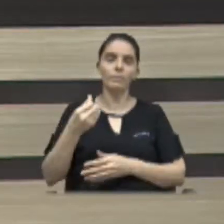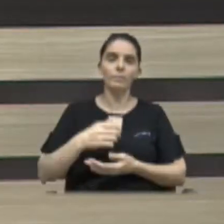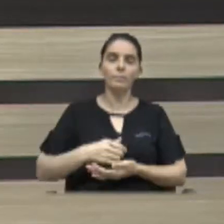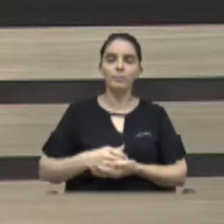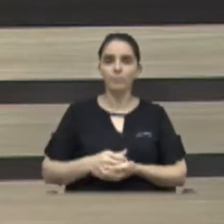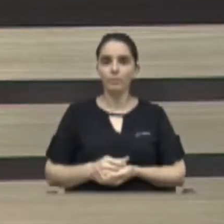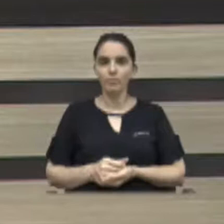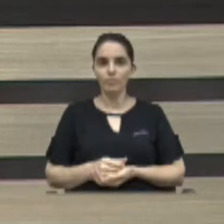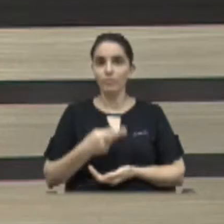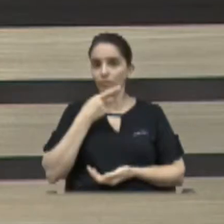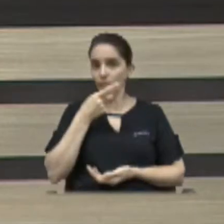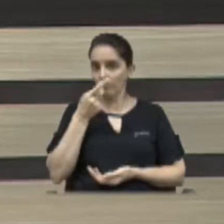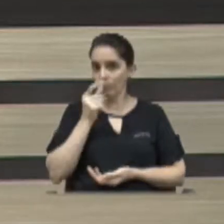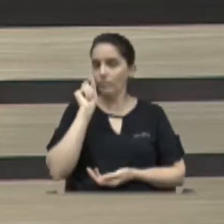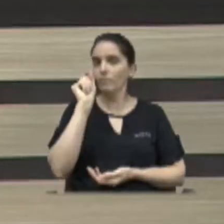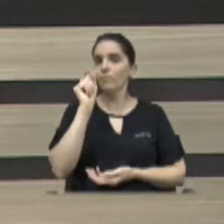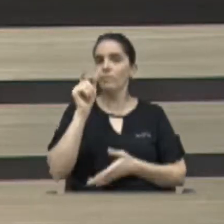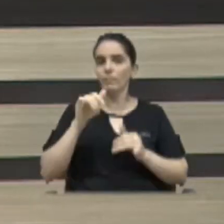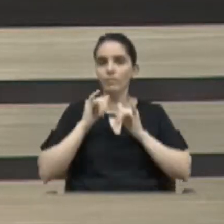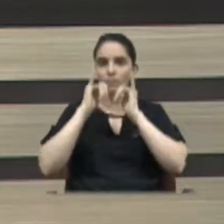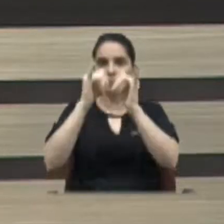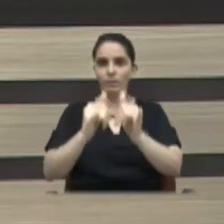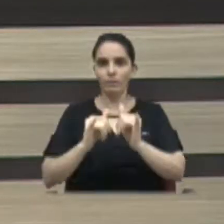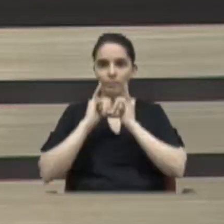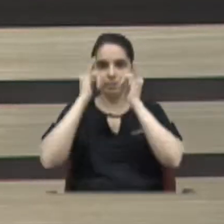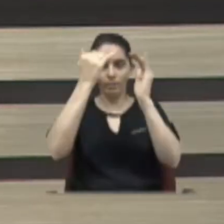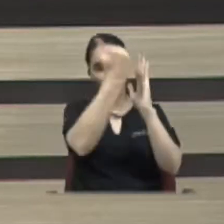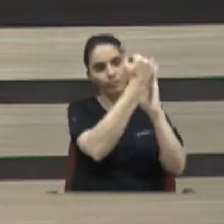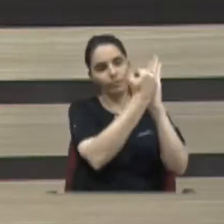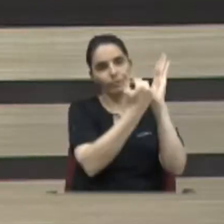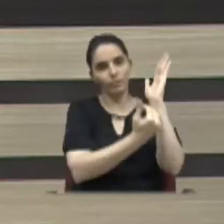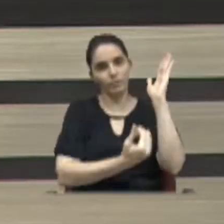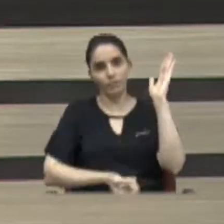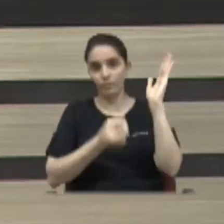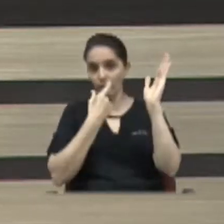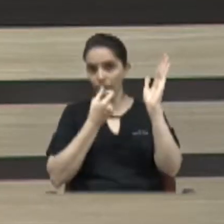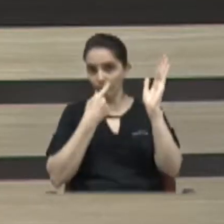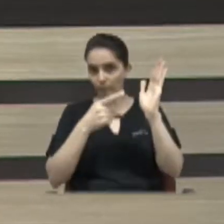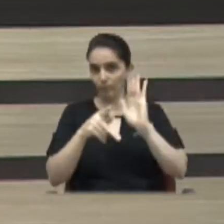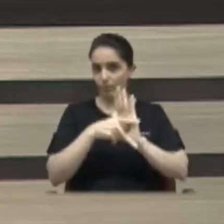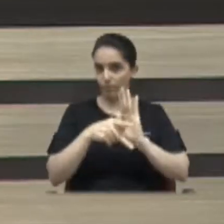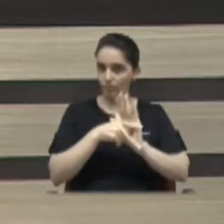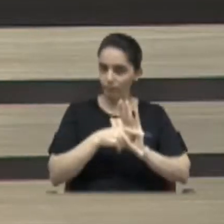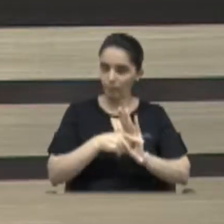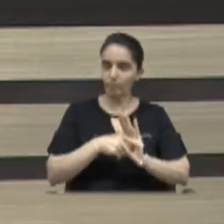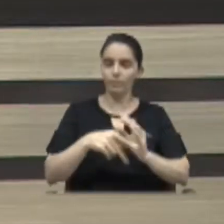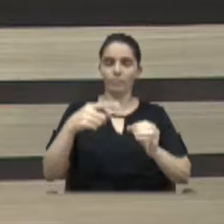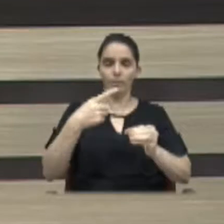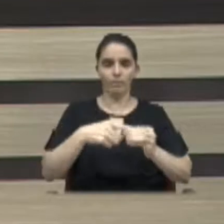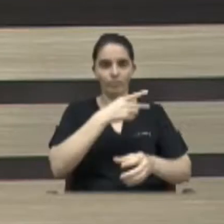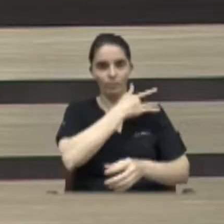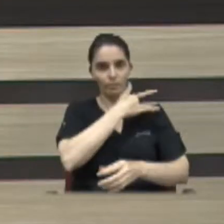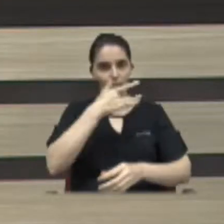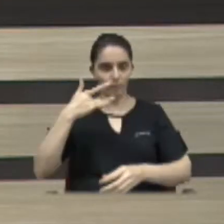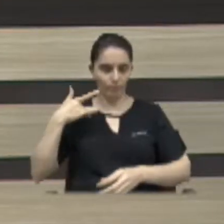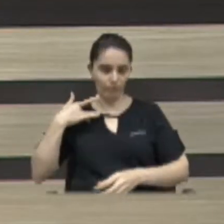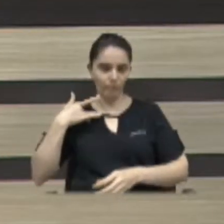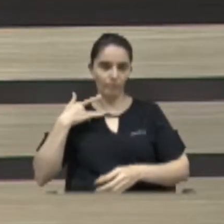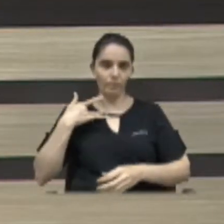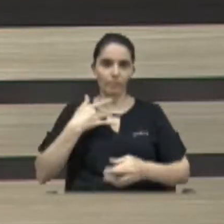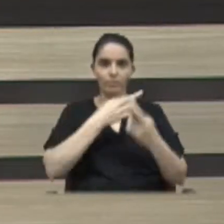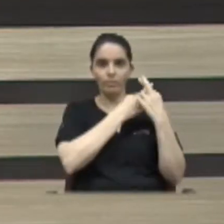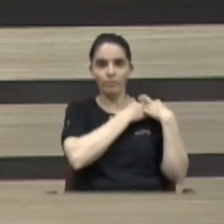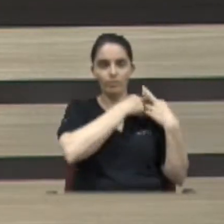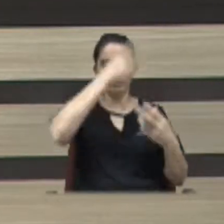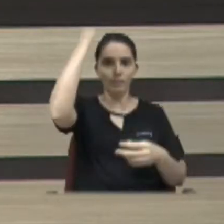2013, que dispõe sobre a divulgação de listagem de remédios da rede pública de saúde. Vereadora